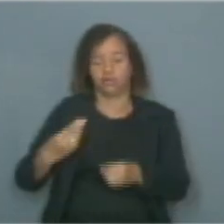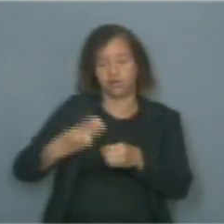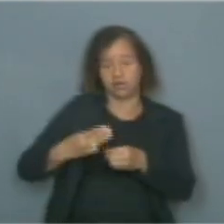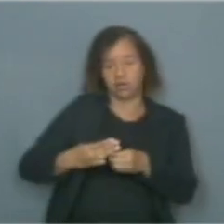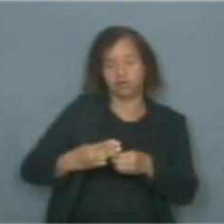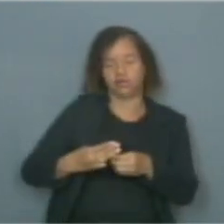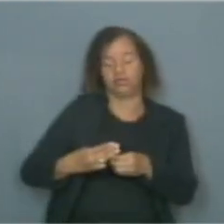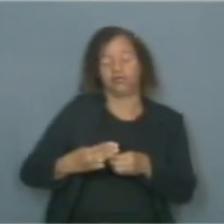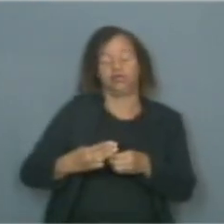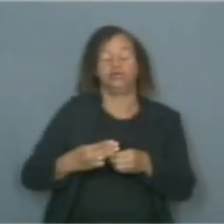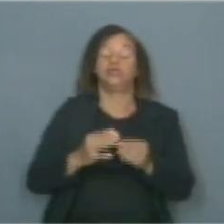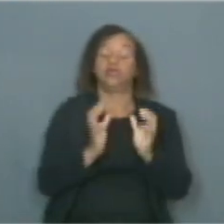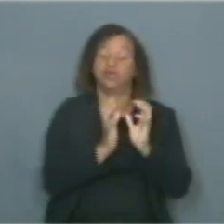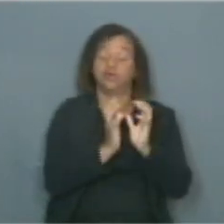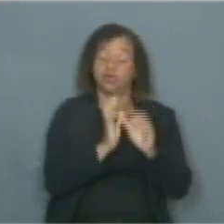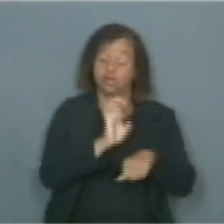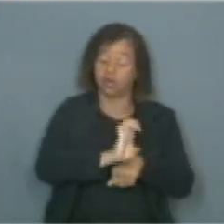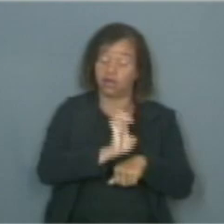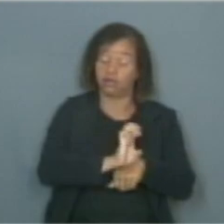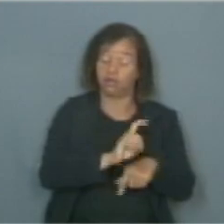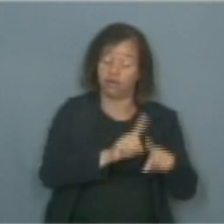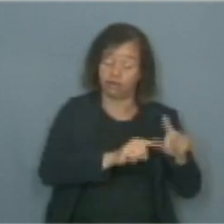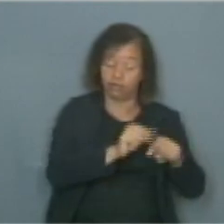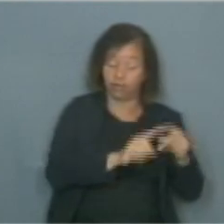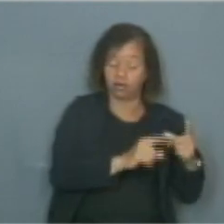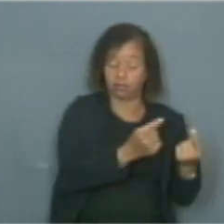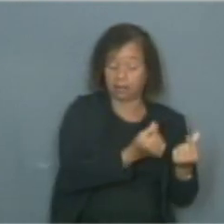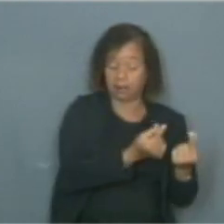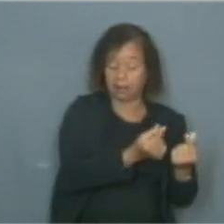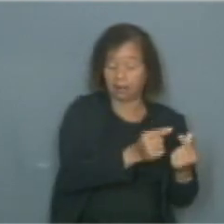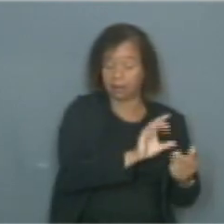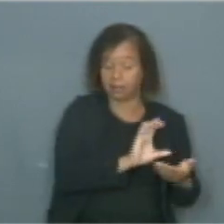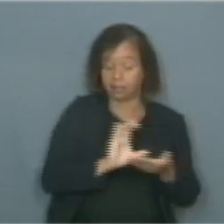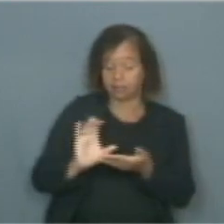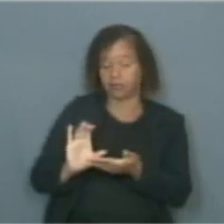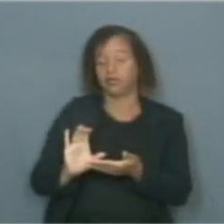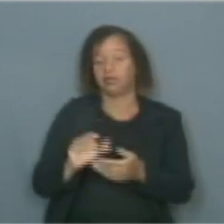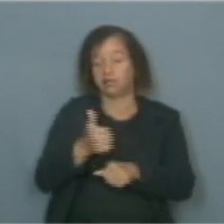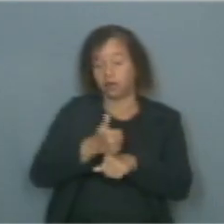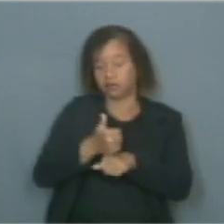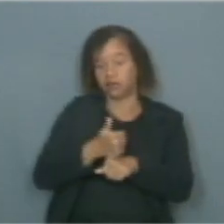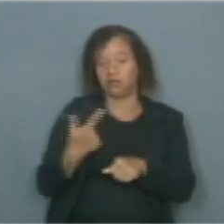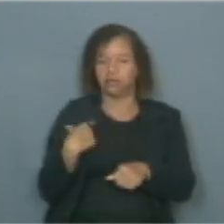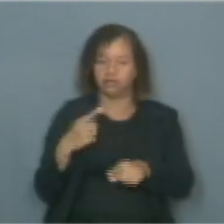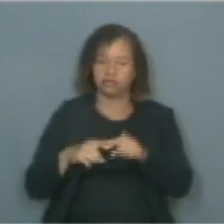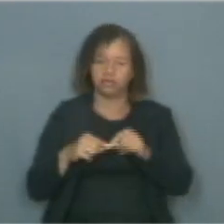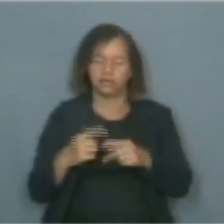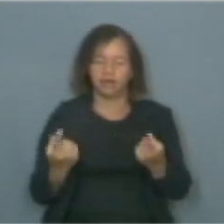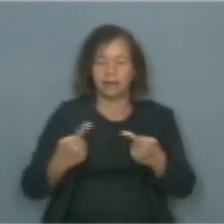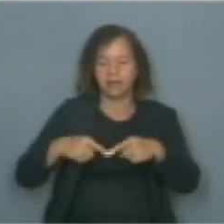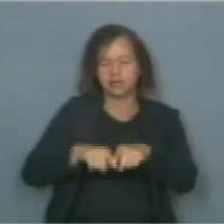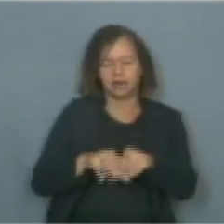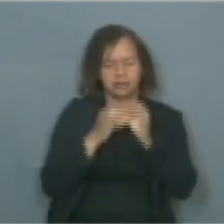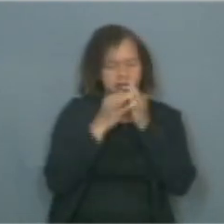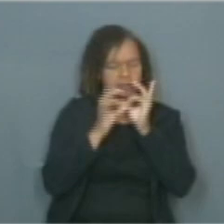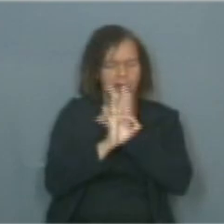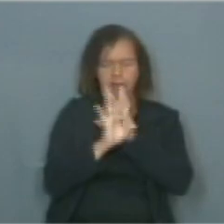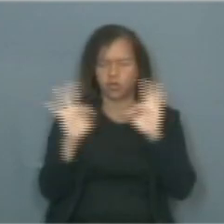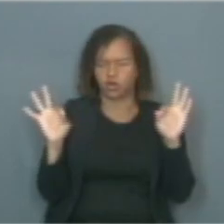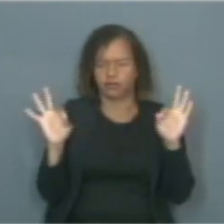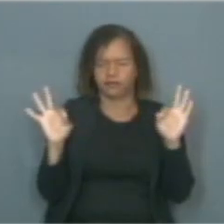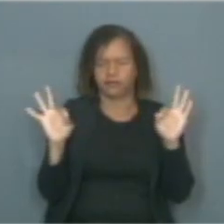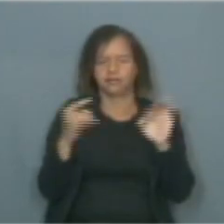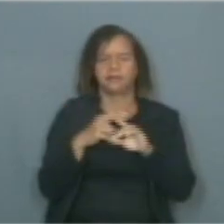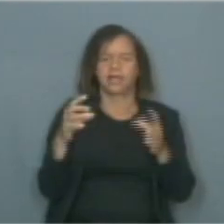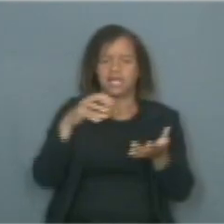município com o material humano, o governo do estado com o equipamento, com profissionais também, e a parceria dava tudo muito certo.